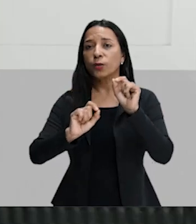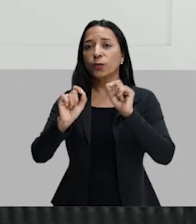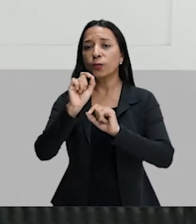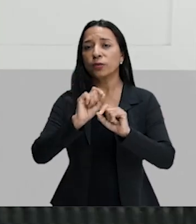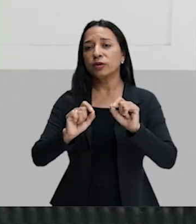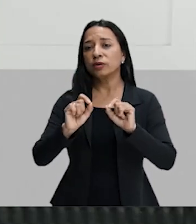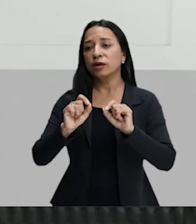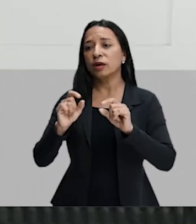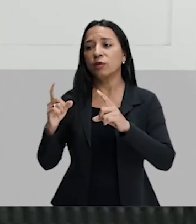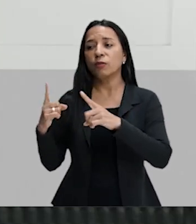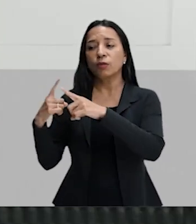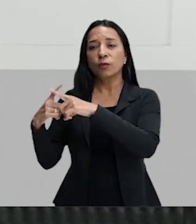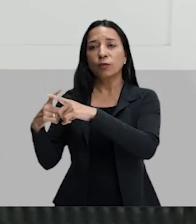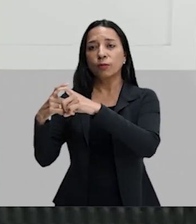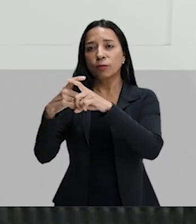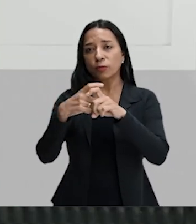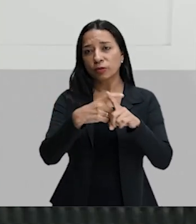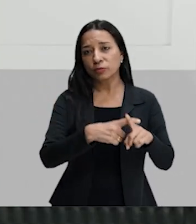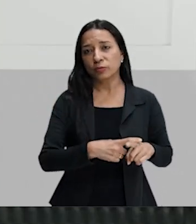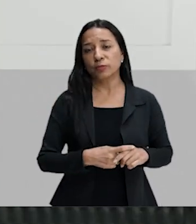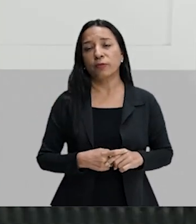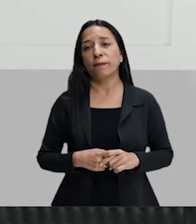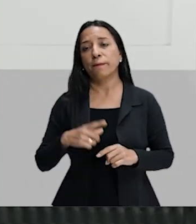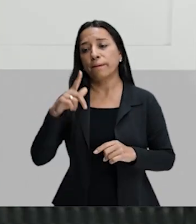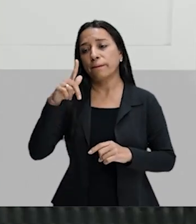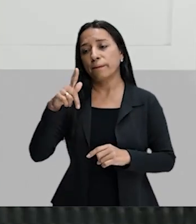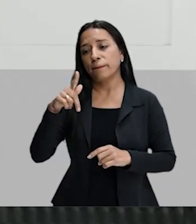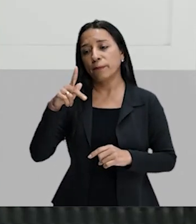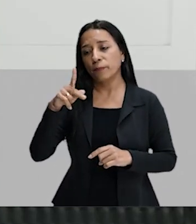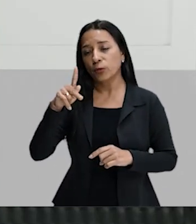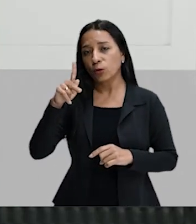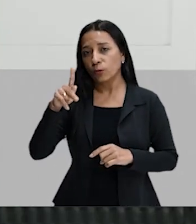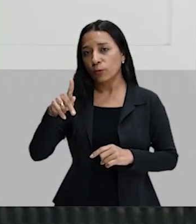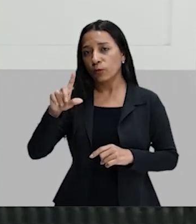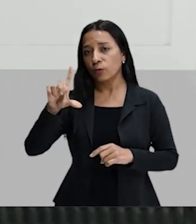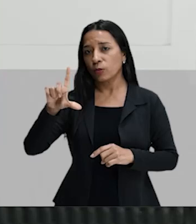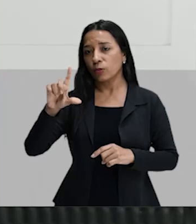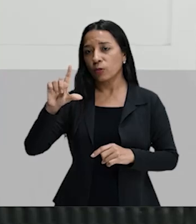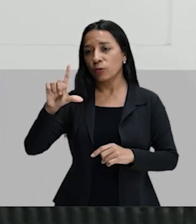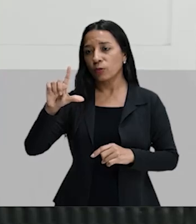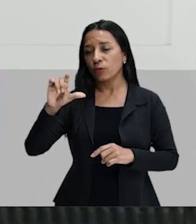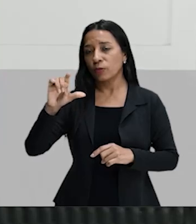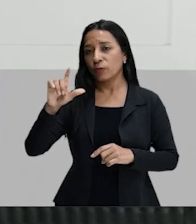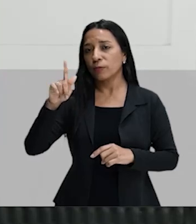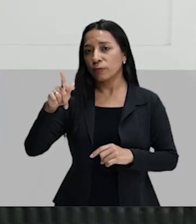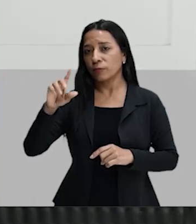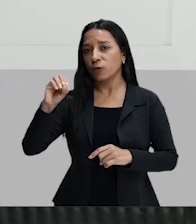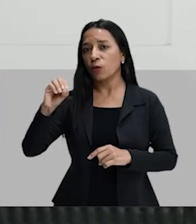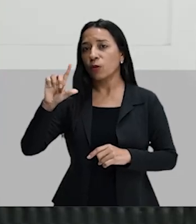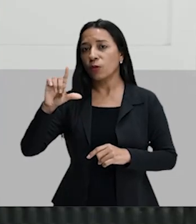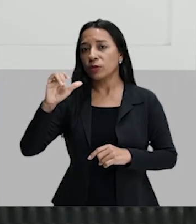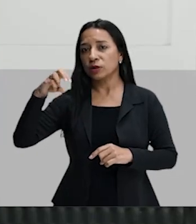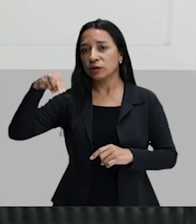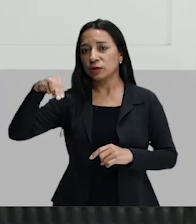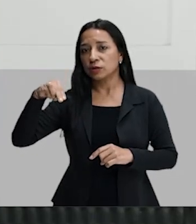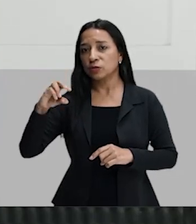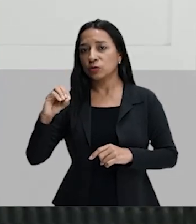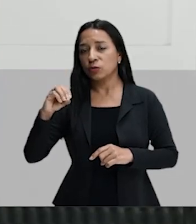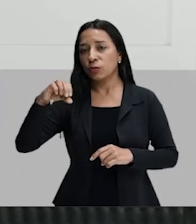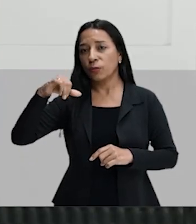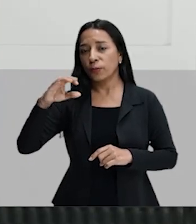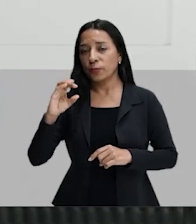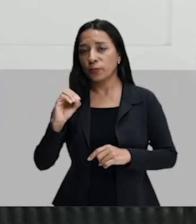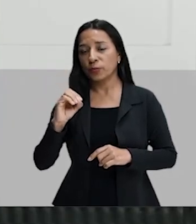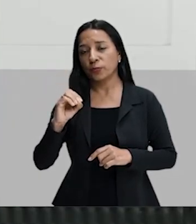denominamos de polinômio na variável x, né? Um polinômio tem uma variável, pode ser x ou pode ser qualquer outra letra, né?